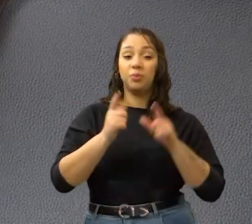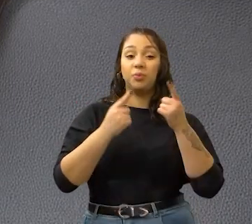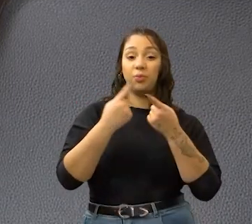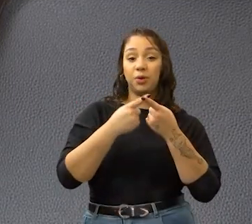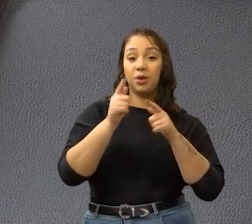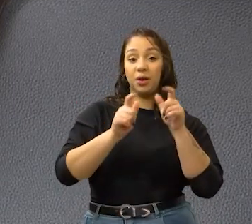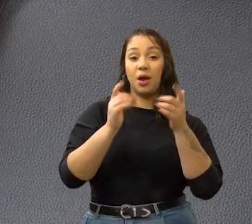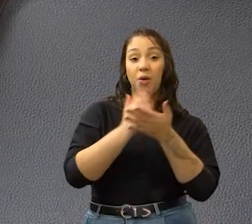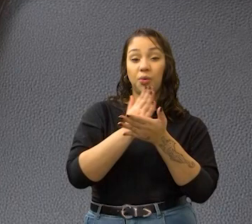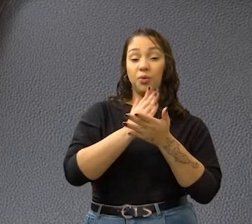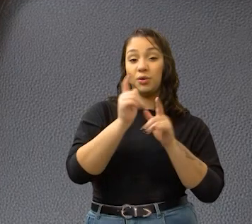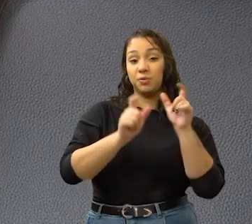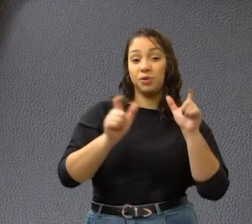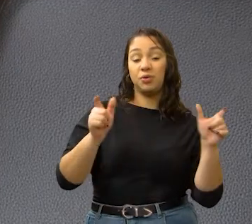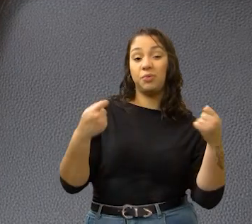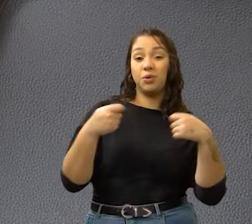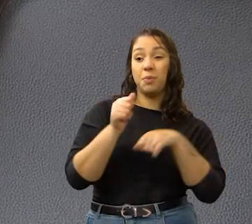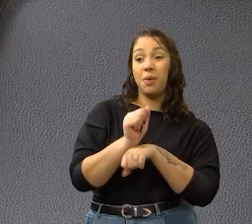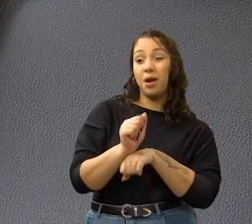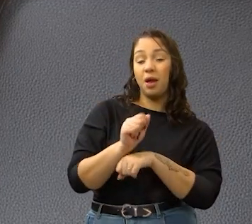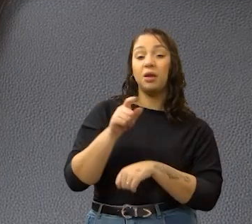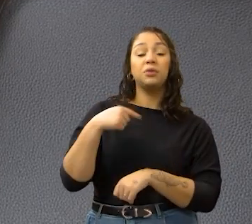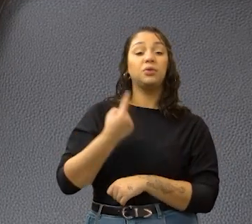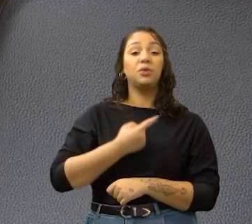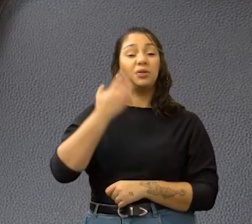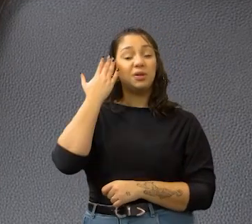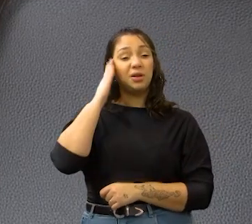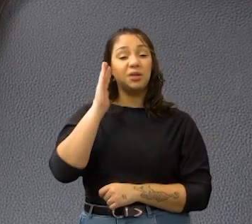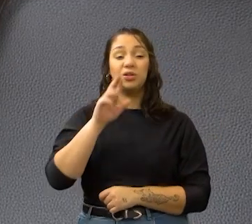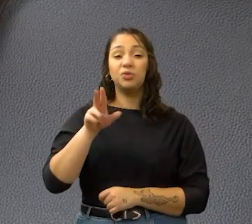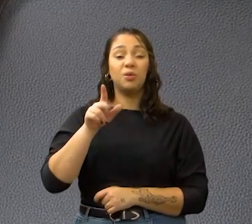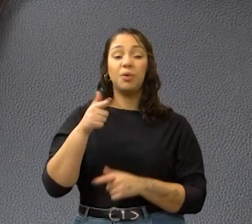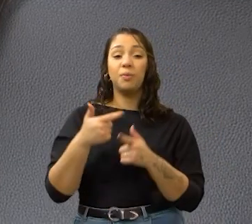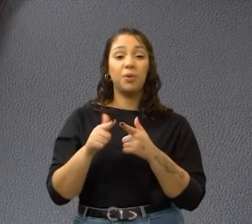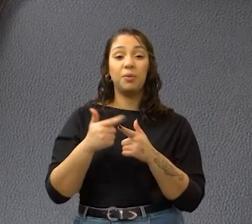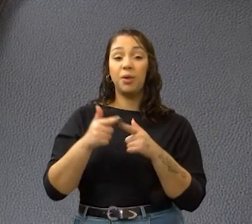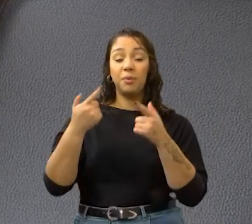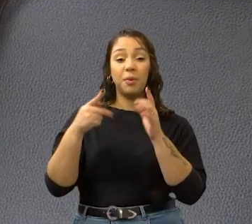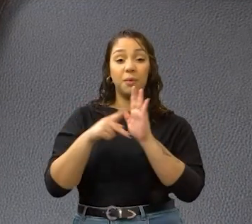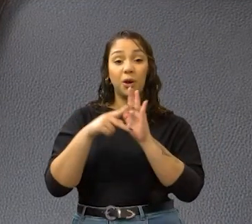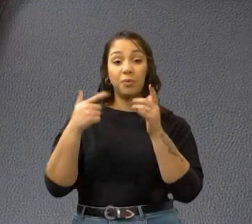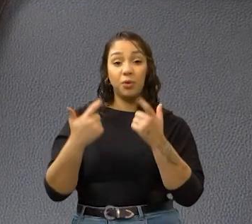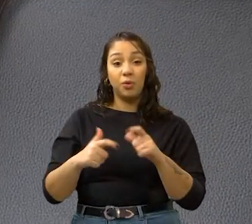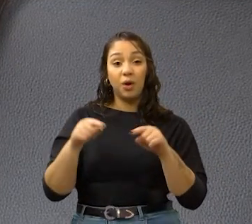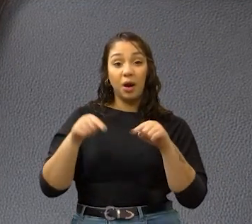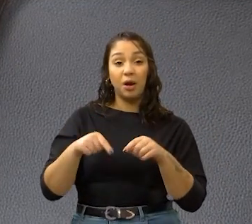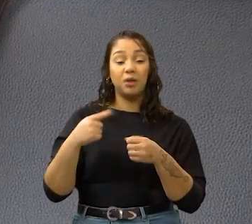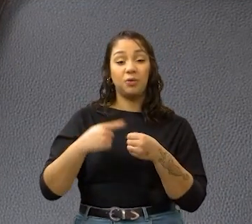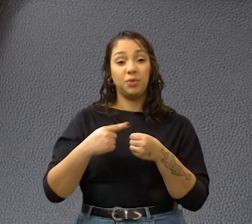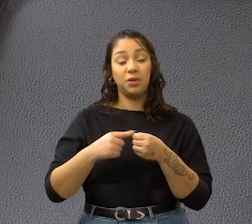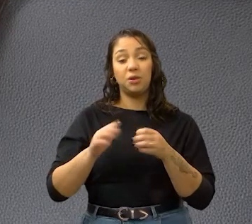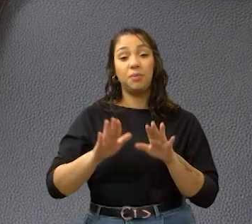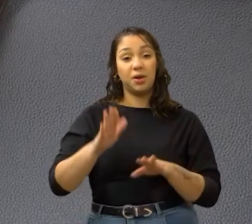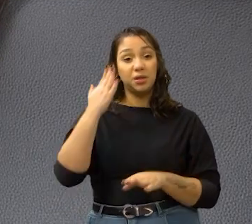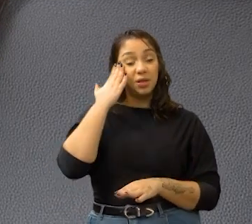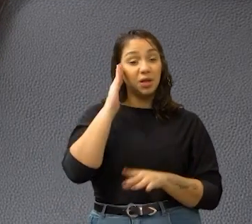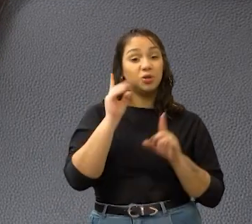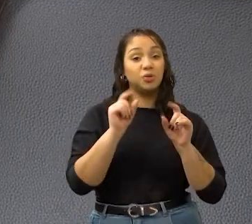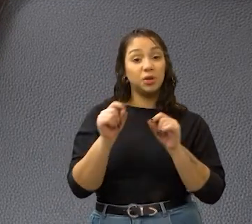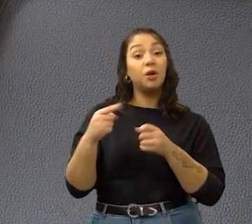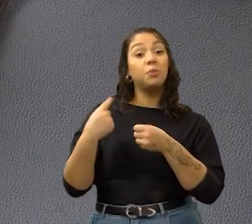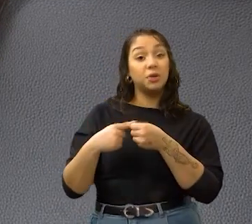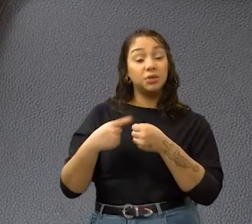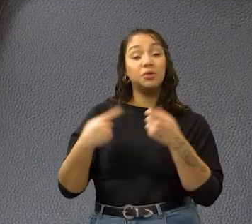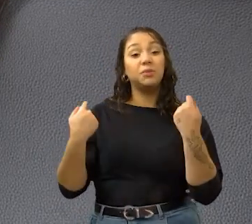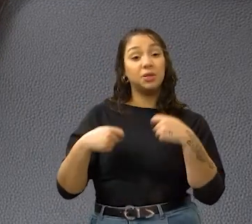que a gente tem feito, né? A gente entende que isso não é um problema localizado no município, mas